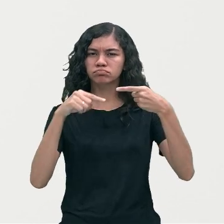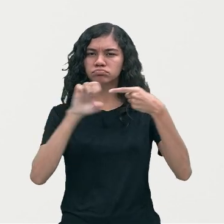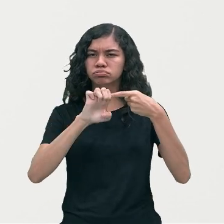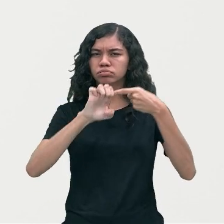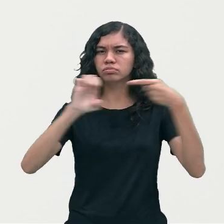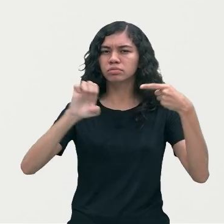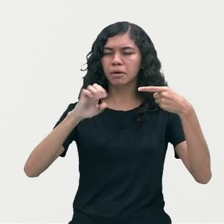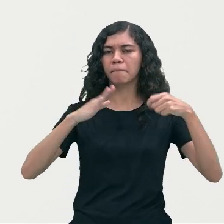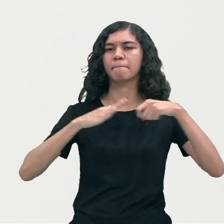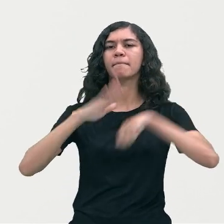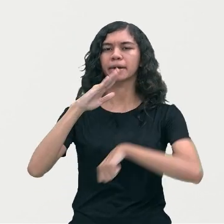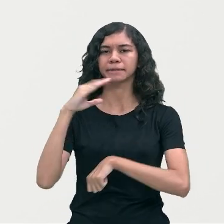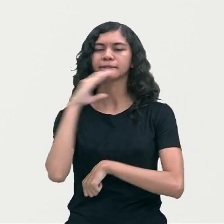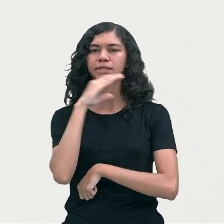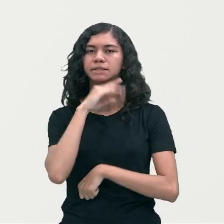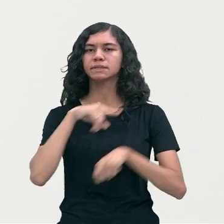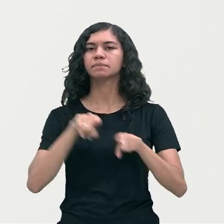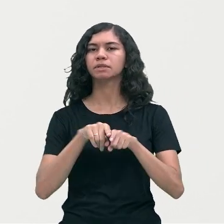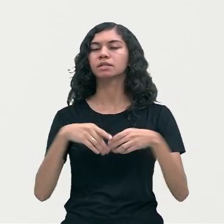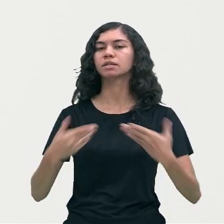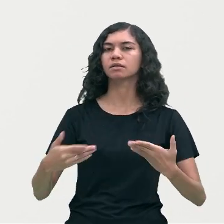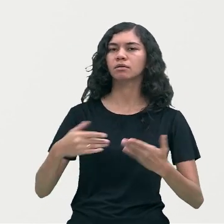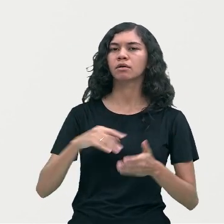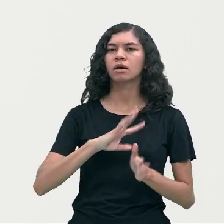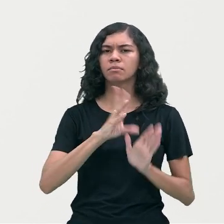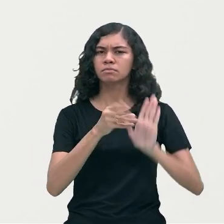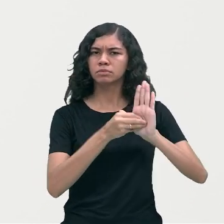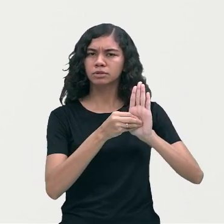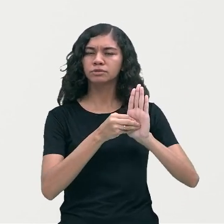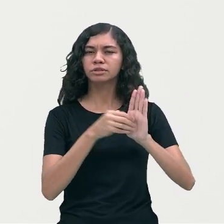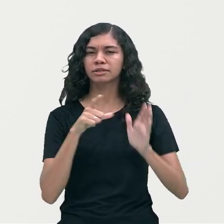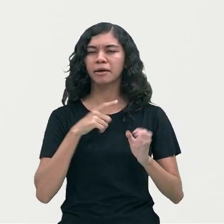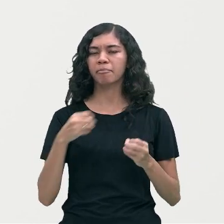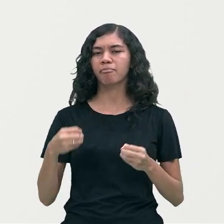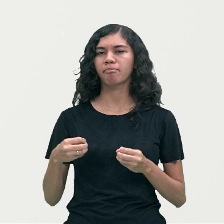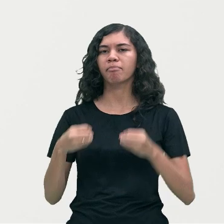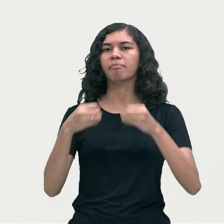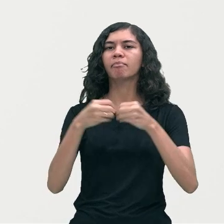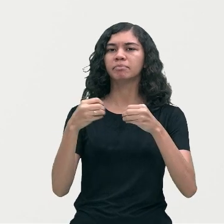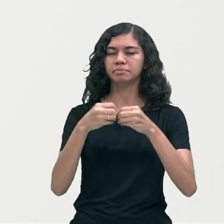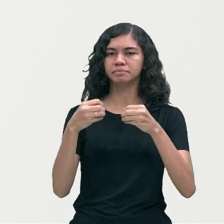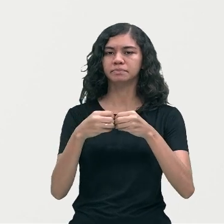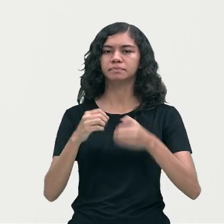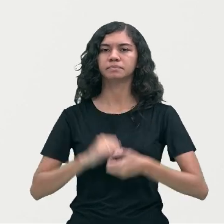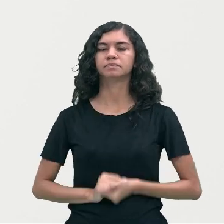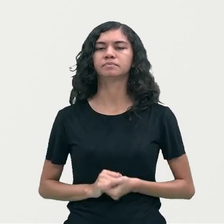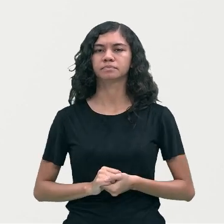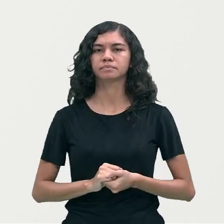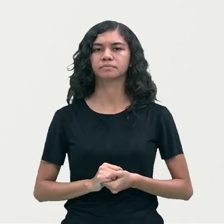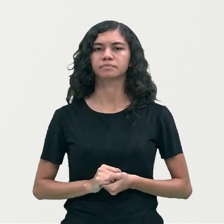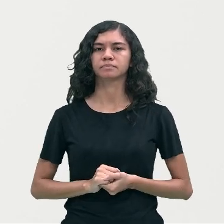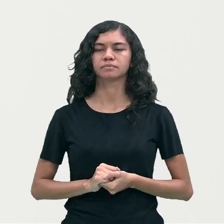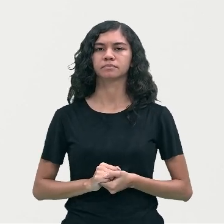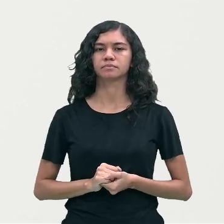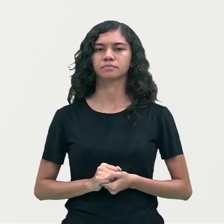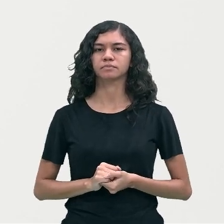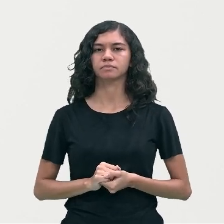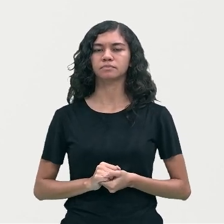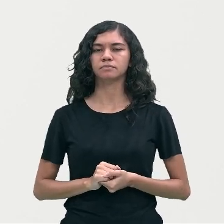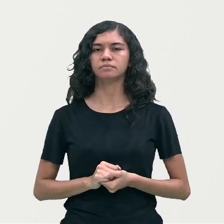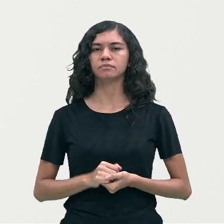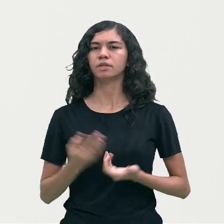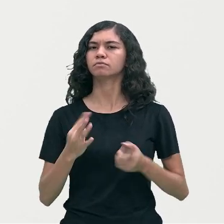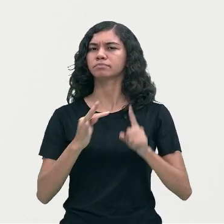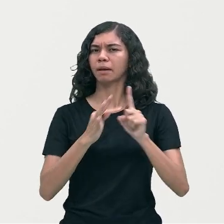a grande parte da Amazônia está nessa faixa intertropical e próximo também da linha do Equador. Então, as temperaturas vão